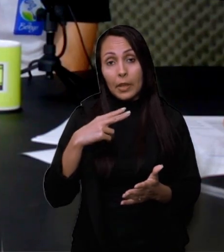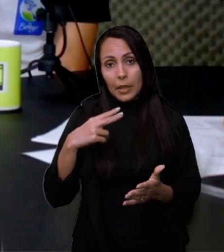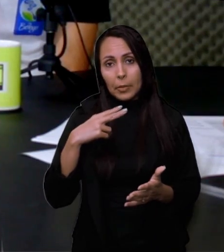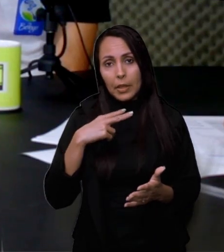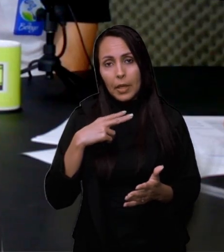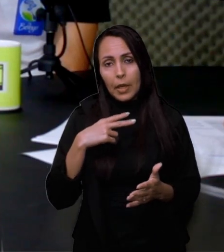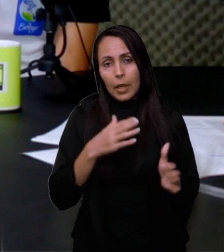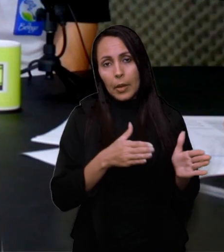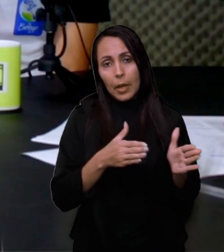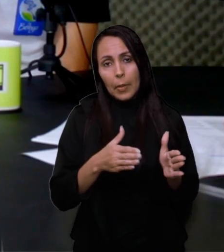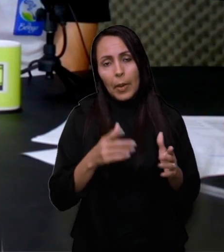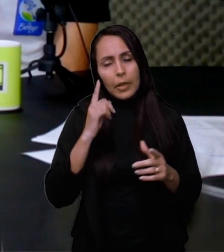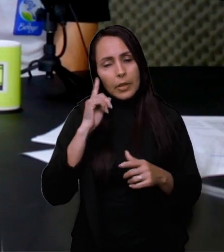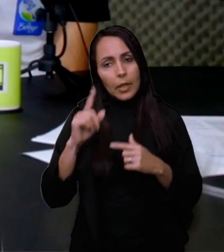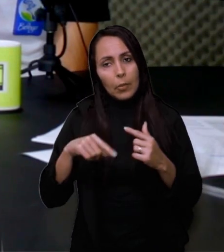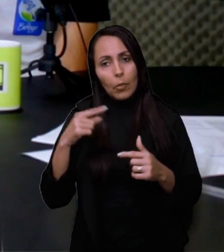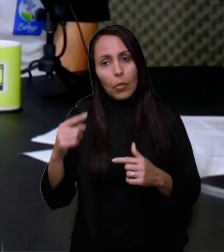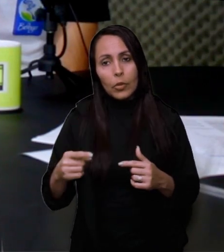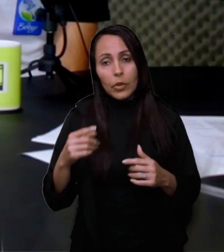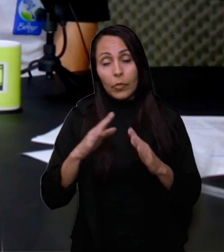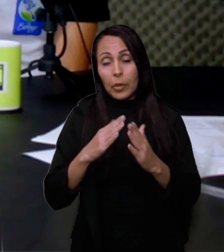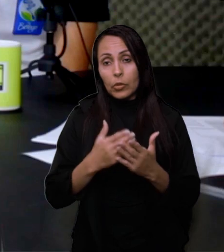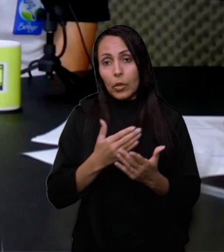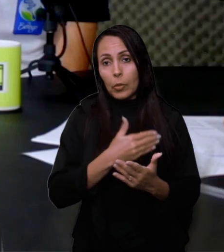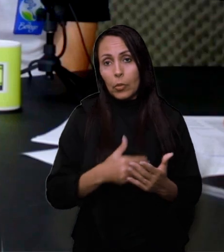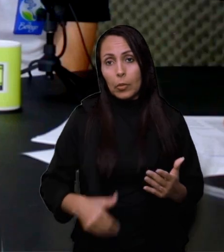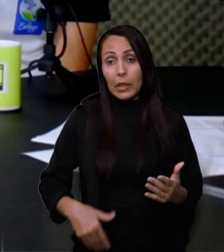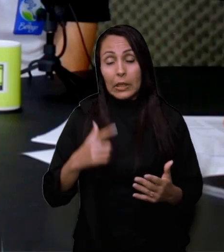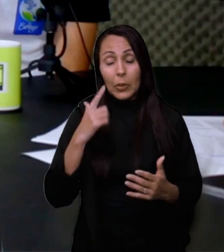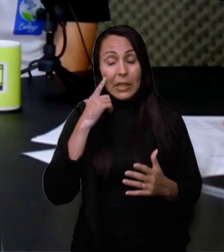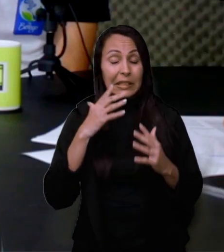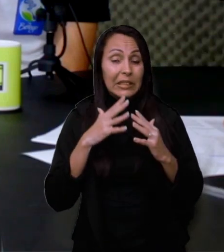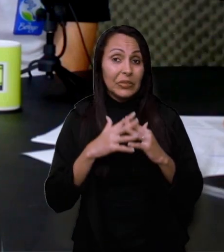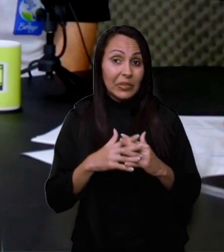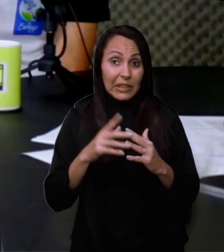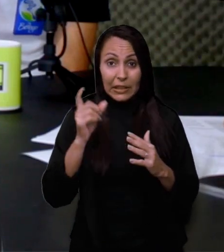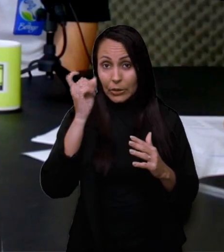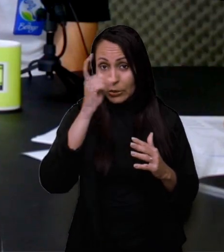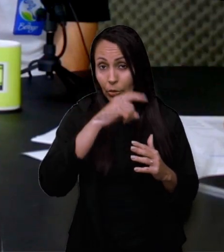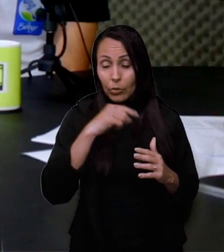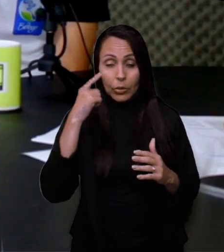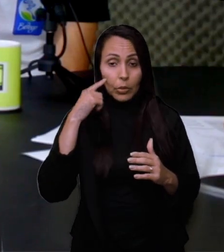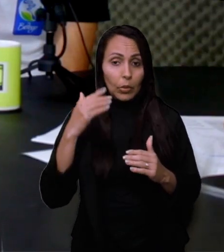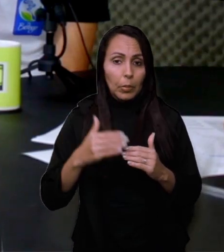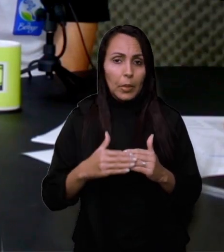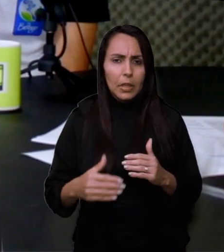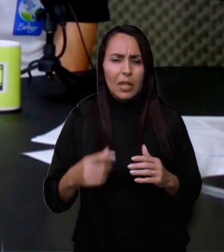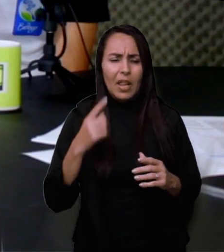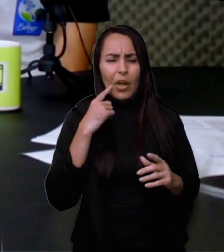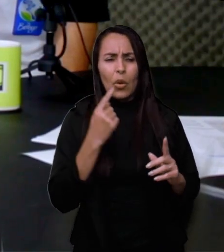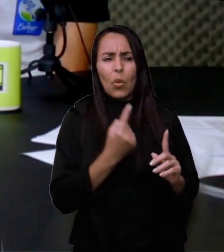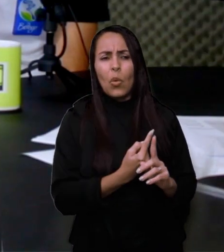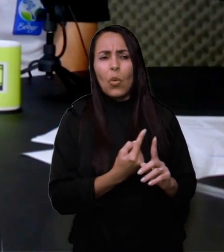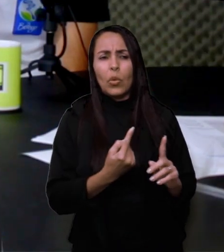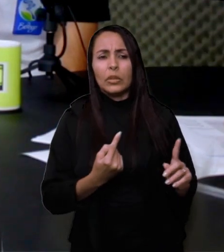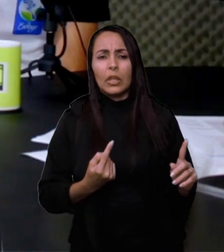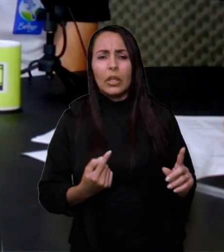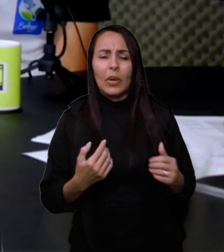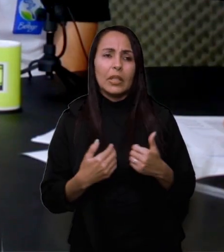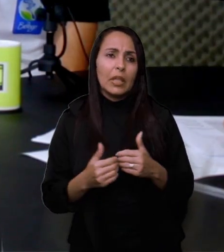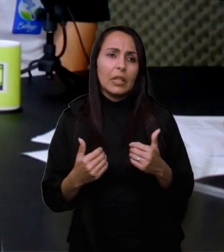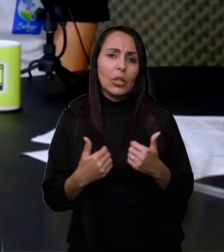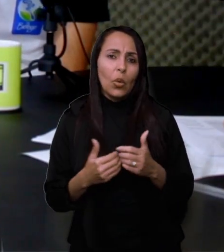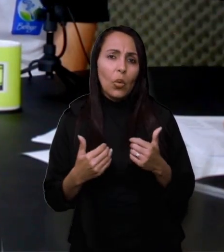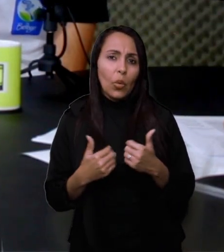idade, mas depois eu fui pra escola pública. Era muito complicado, porque quando eu comecei era longe de casa, então eu tinha que ir de ônibus,